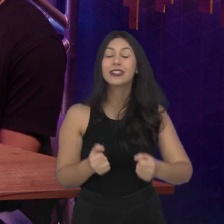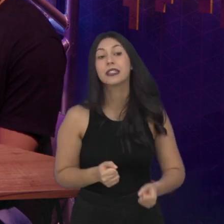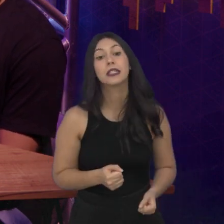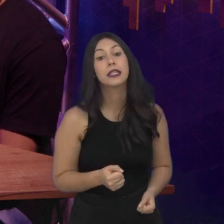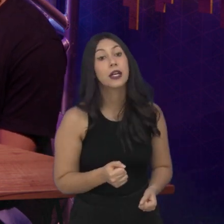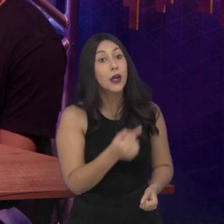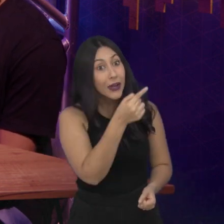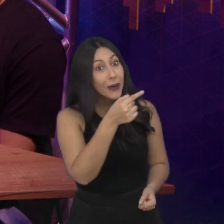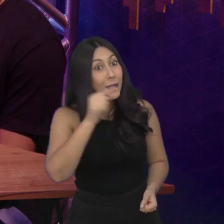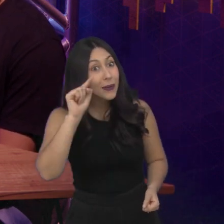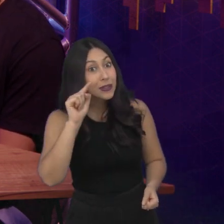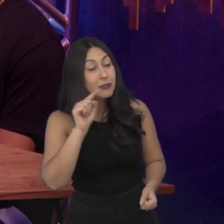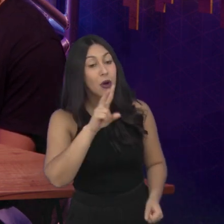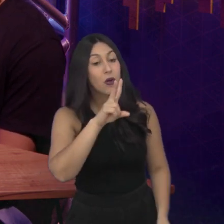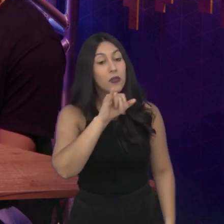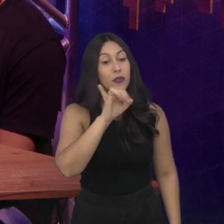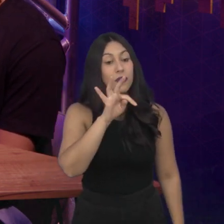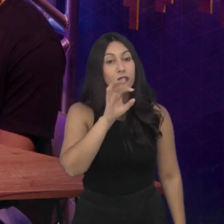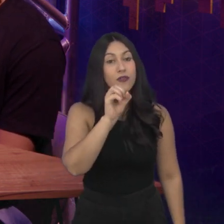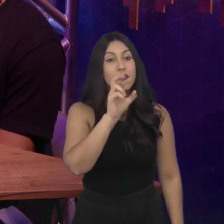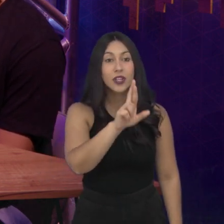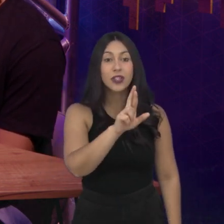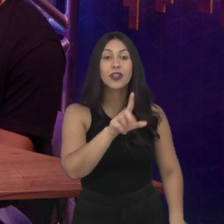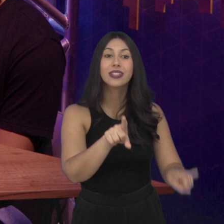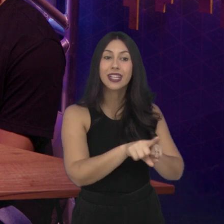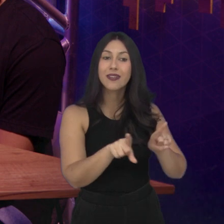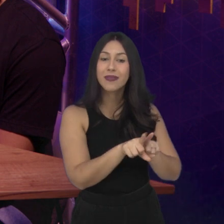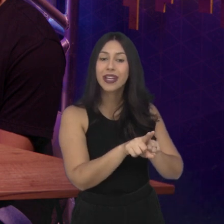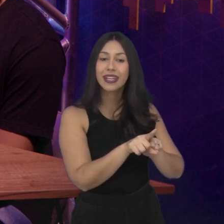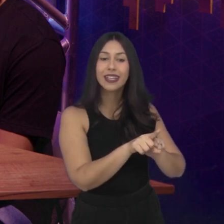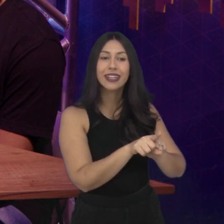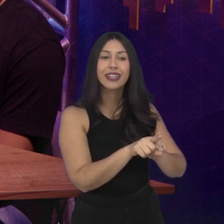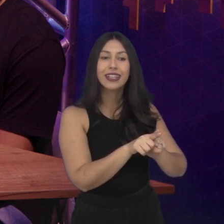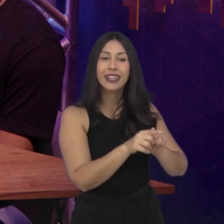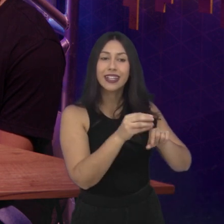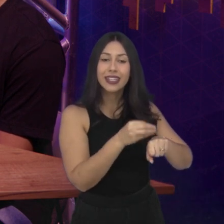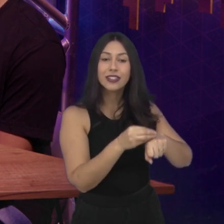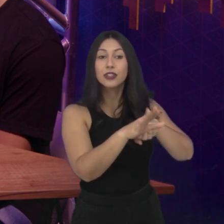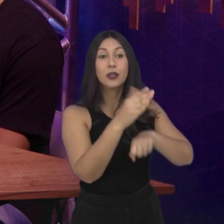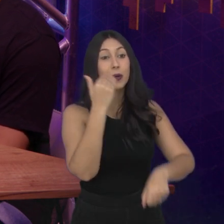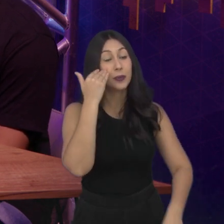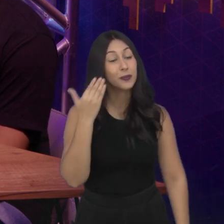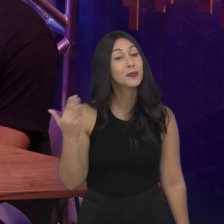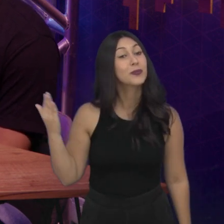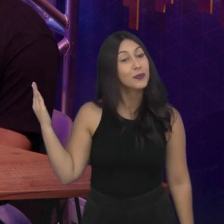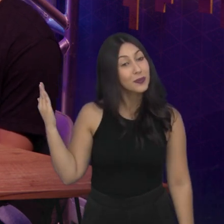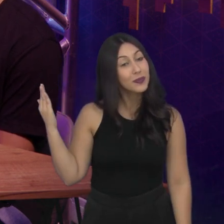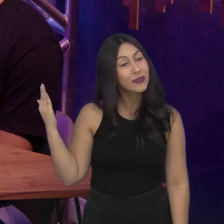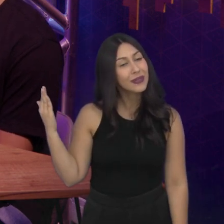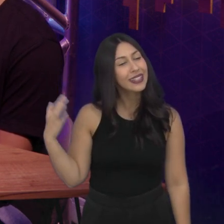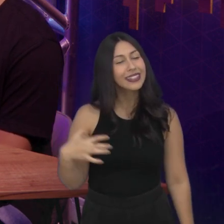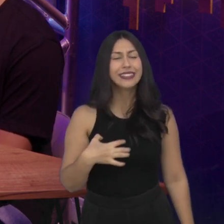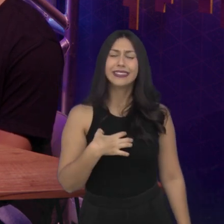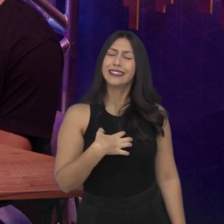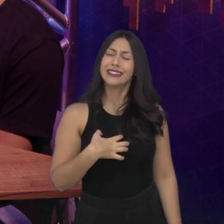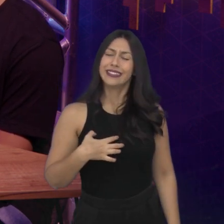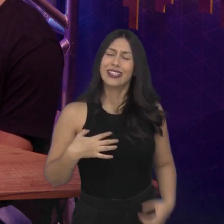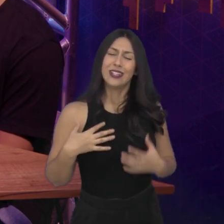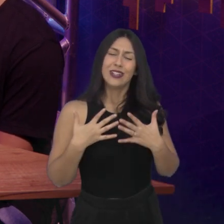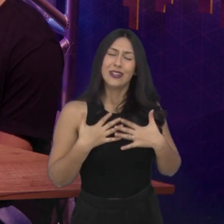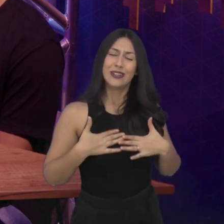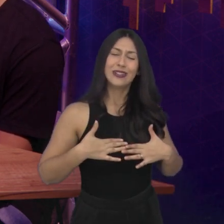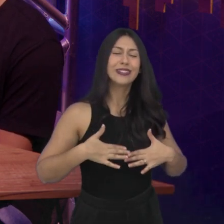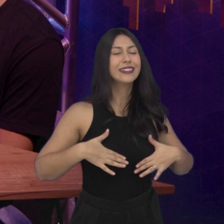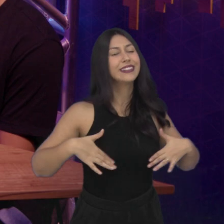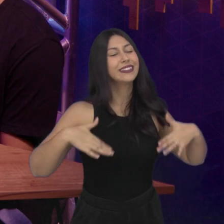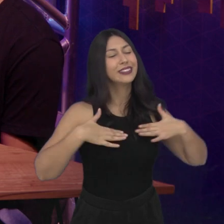só pra eu citar a última, o Vitor, o nosso produtor, ele também indicou um livro, que é o Histórias para Aquecer o Coração. Ele disse que ele se sentiu curado, né, durante a